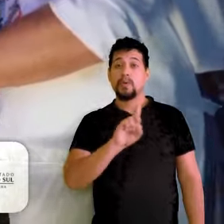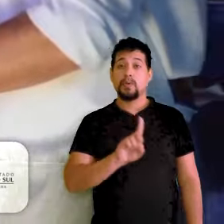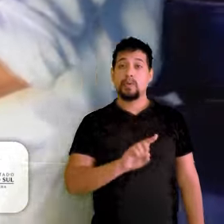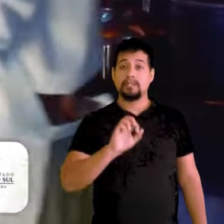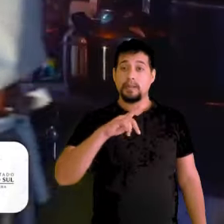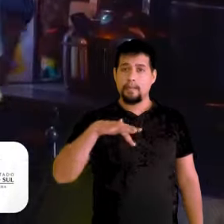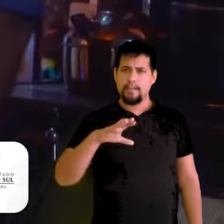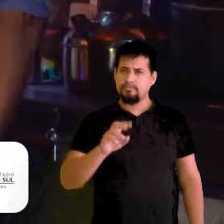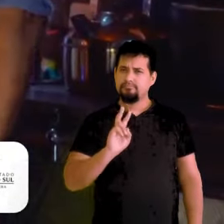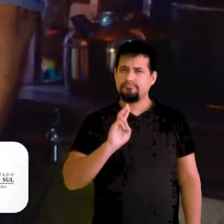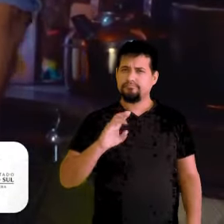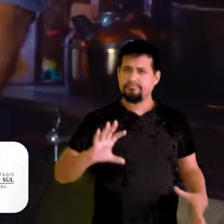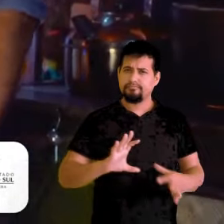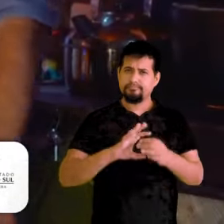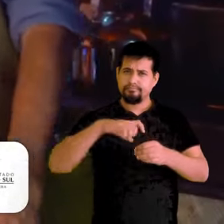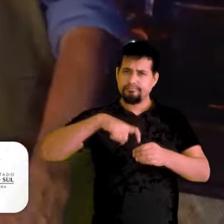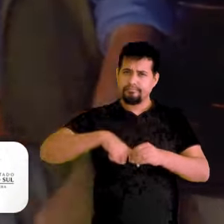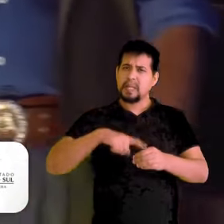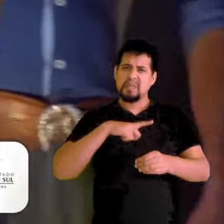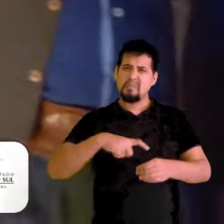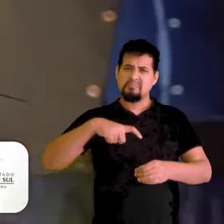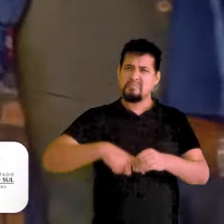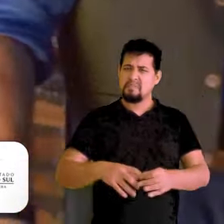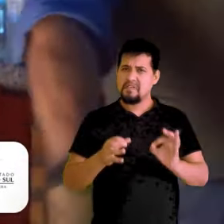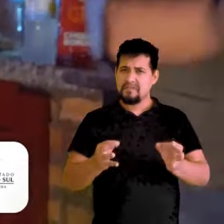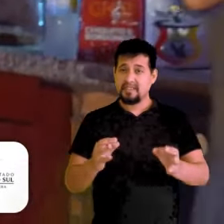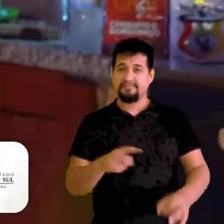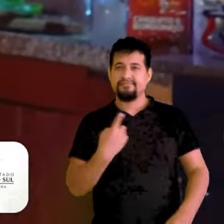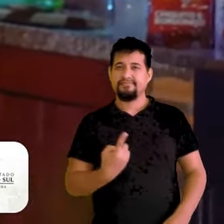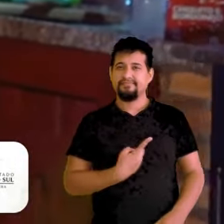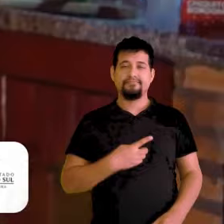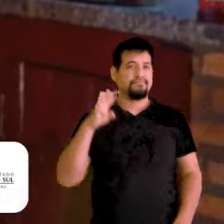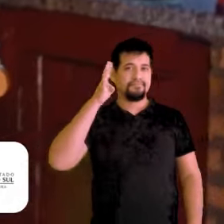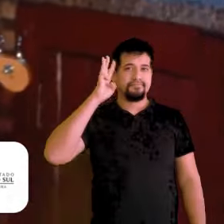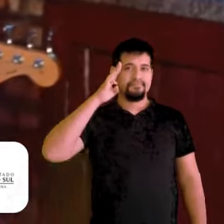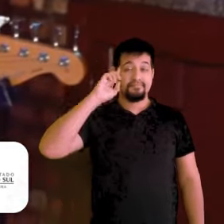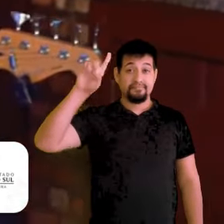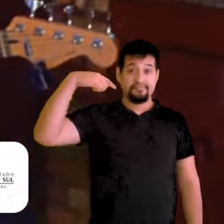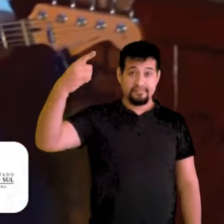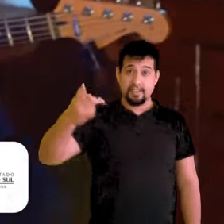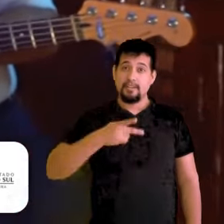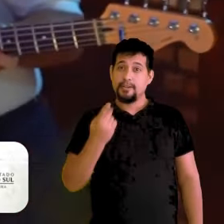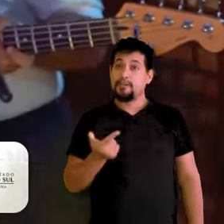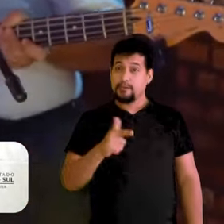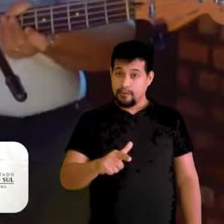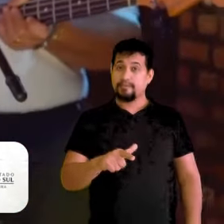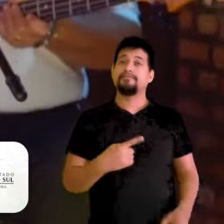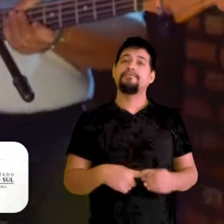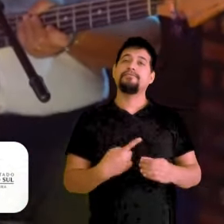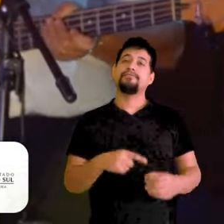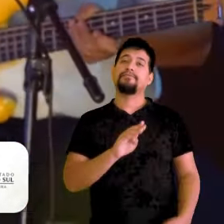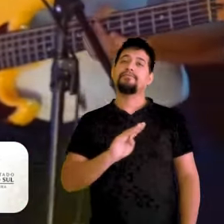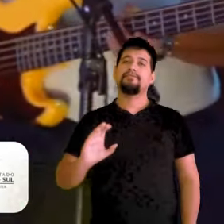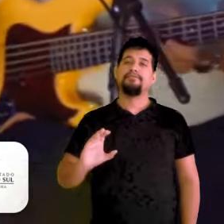Deus. E Zimpão é parceiro de bordoneio, graças a Deus. A gente está numa parceria excelente. Estaremos terça-feira que vem, mais uma vez,